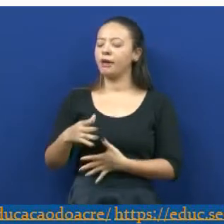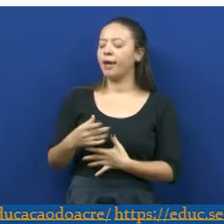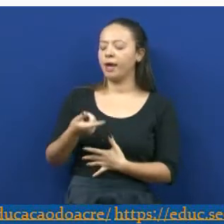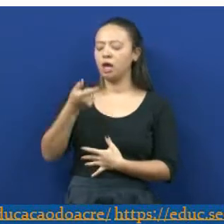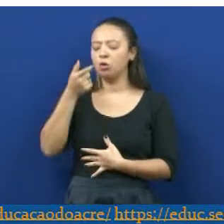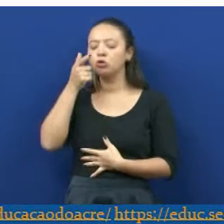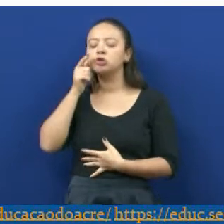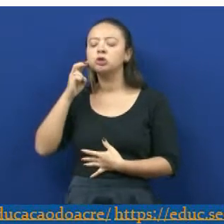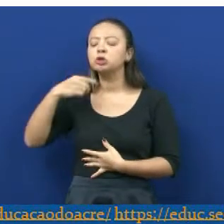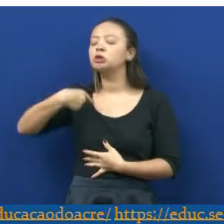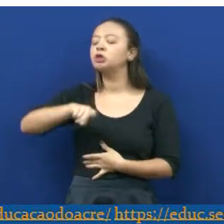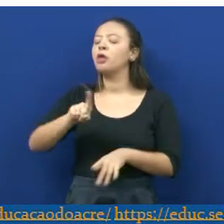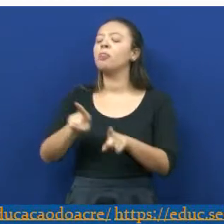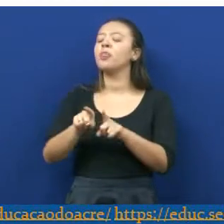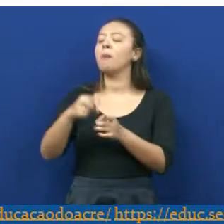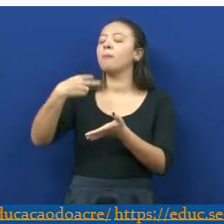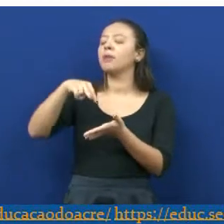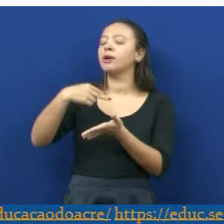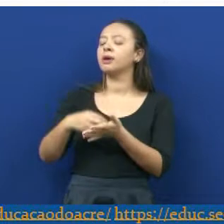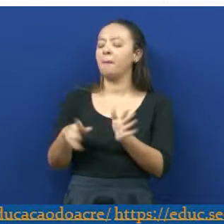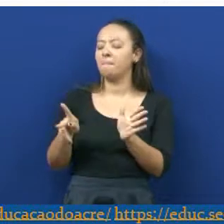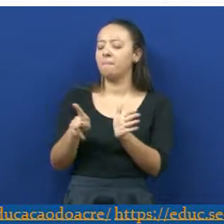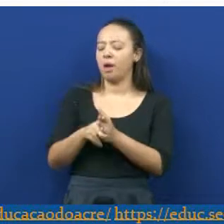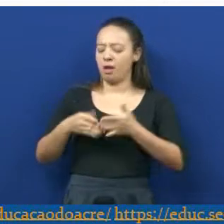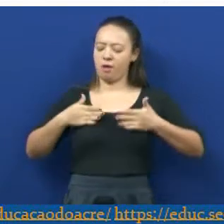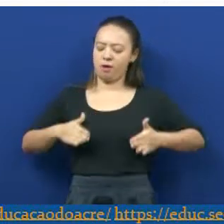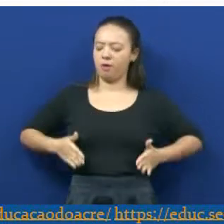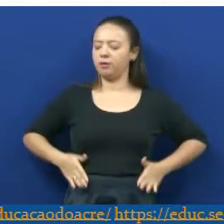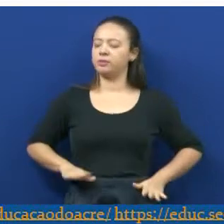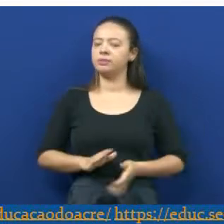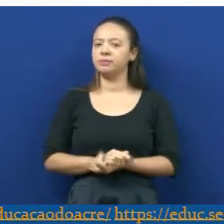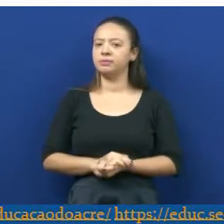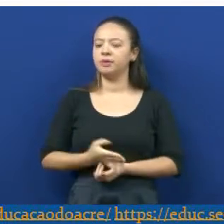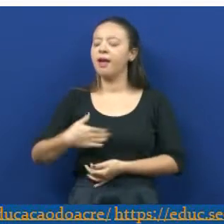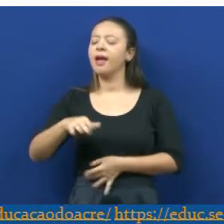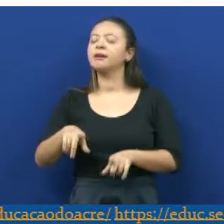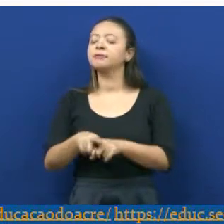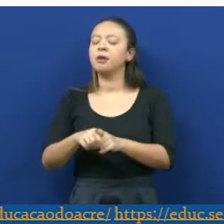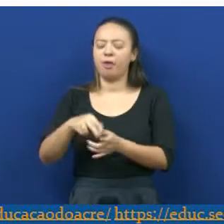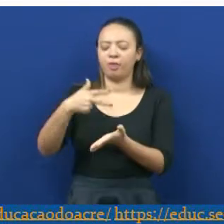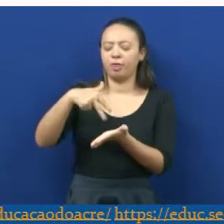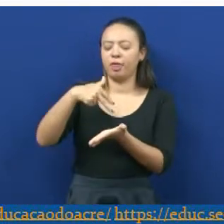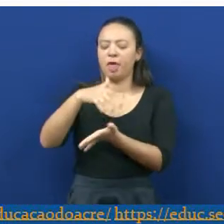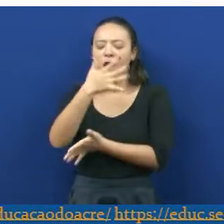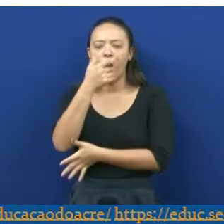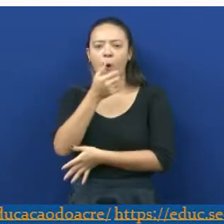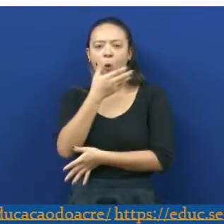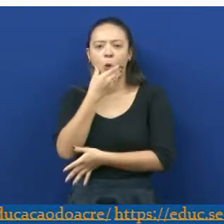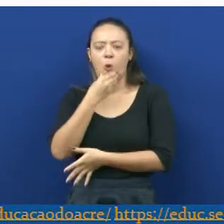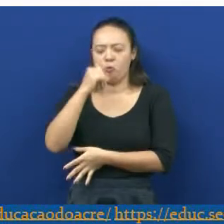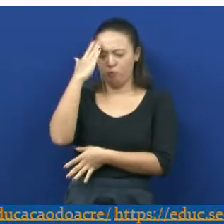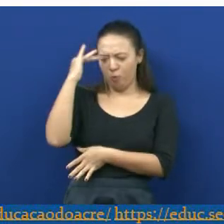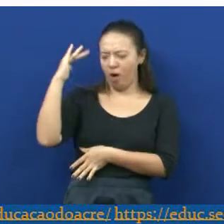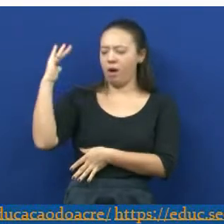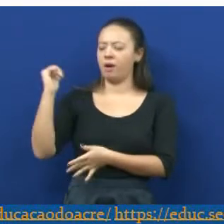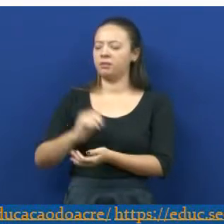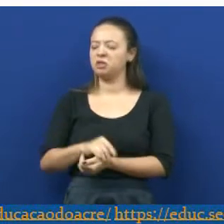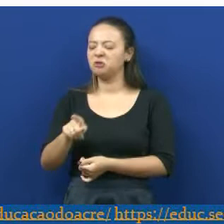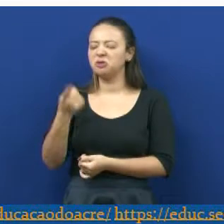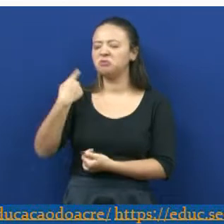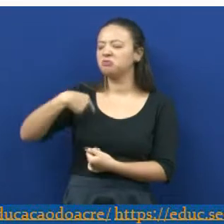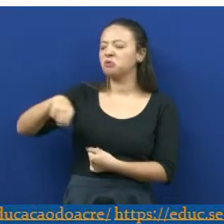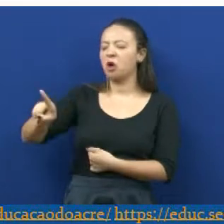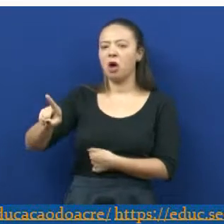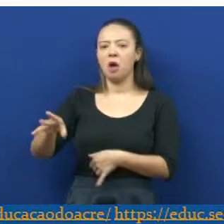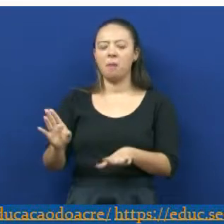da baronesa, fazendo parte do vestido e da elegância? Quem é que vai dançar com ministros e diplomatas enquanto você volta para a